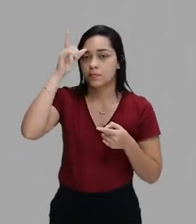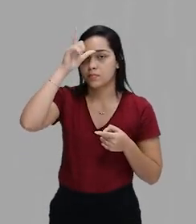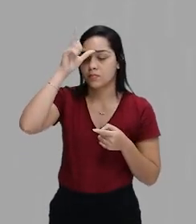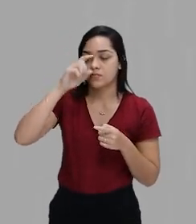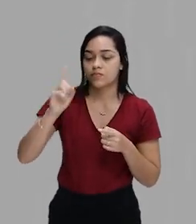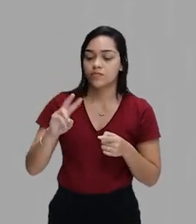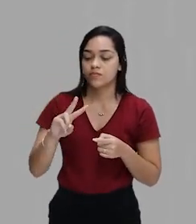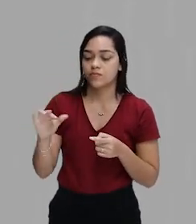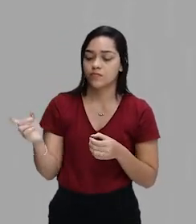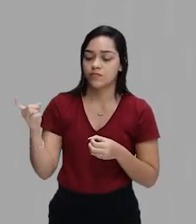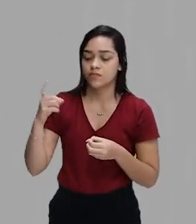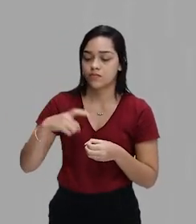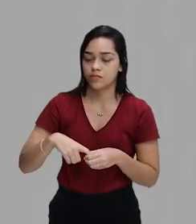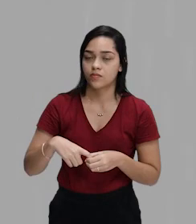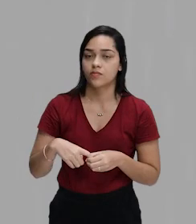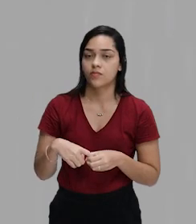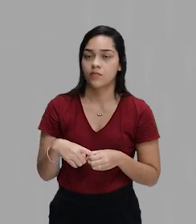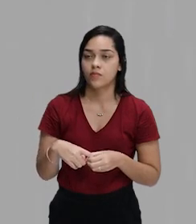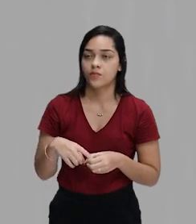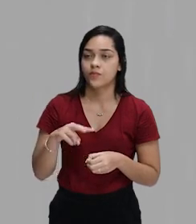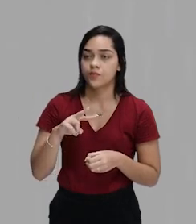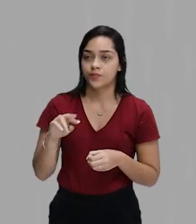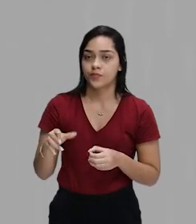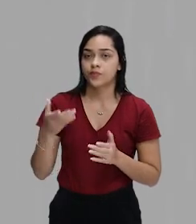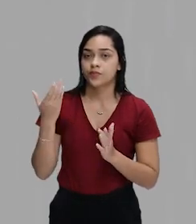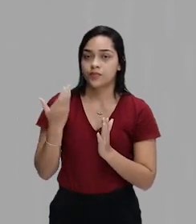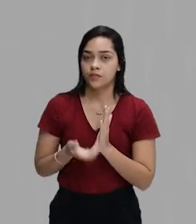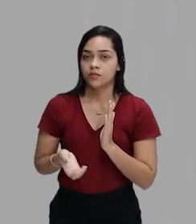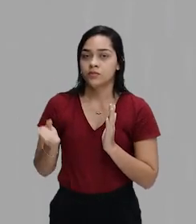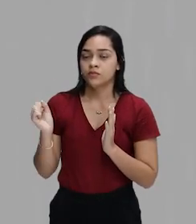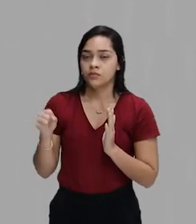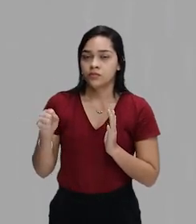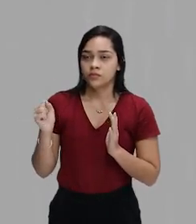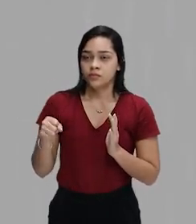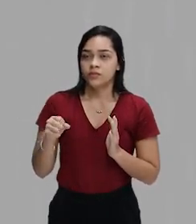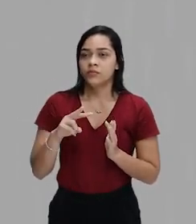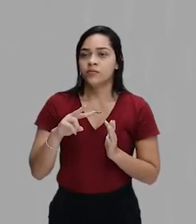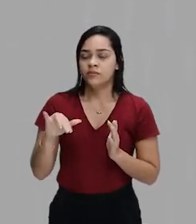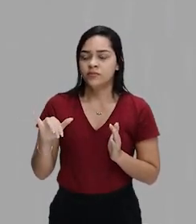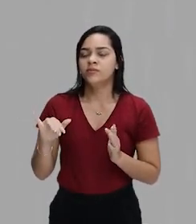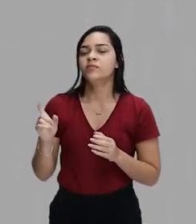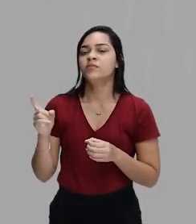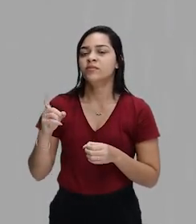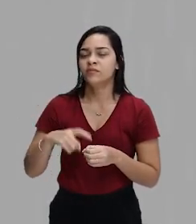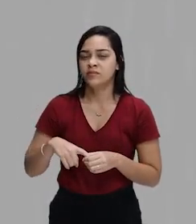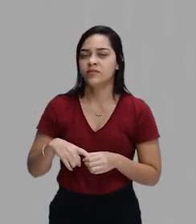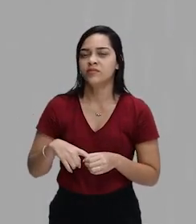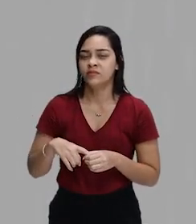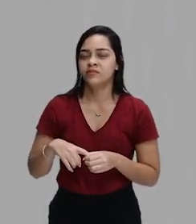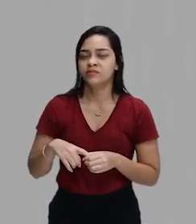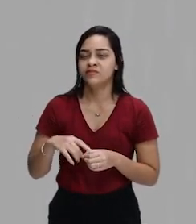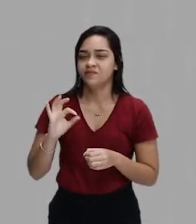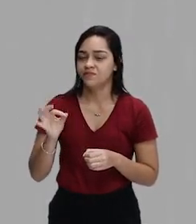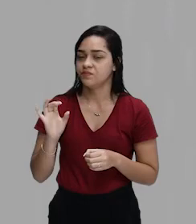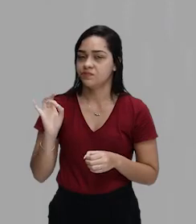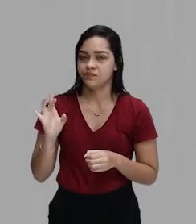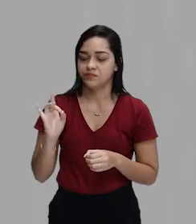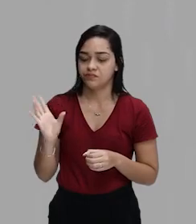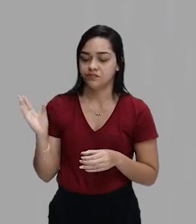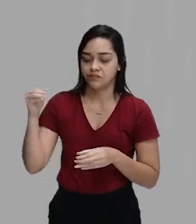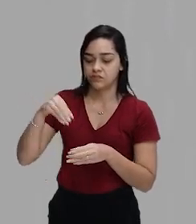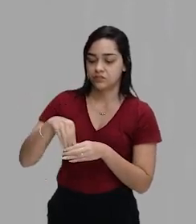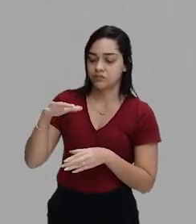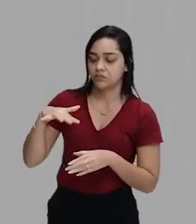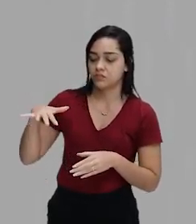do leste europeu, eles vão ser derrotados, eles vão recuar, tá? Não só de dentro do